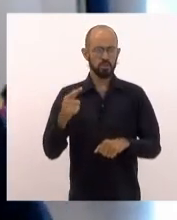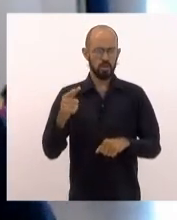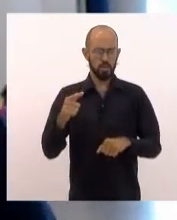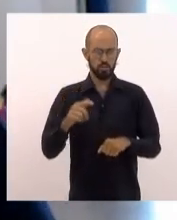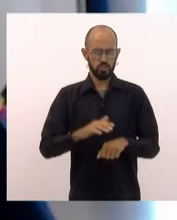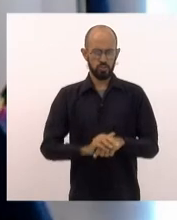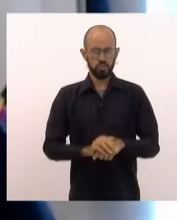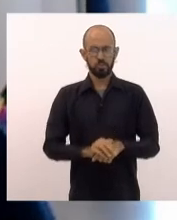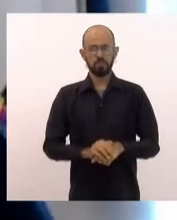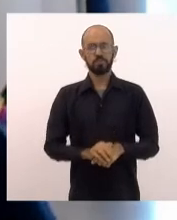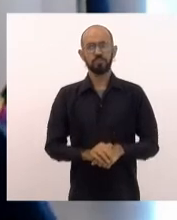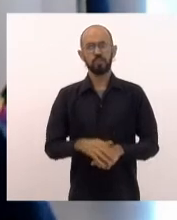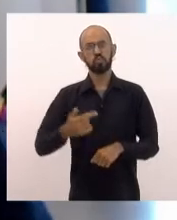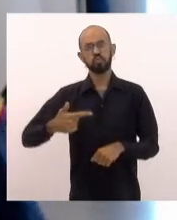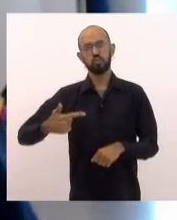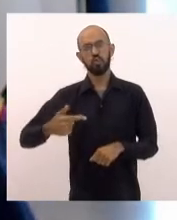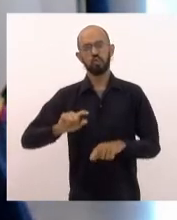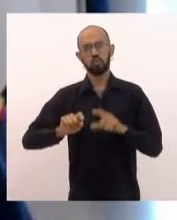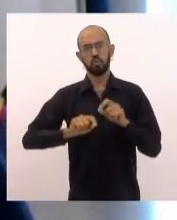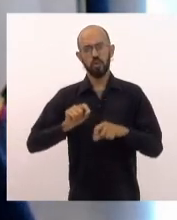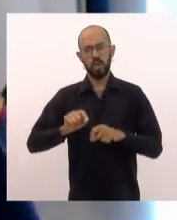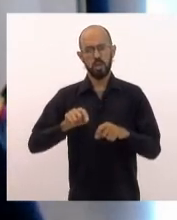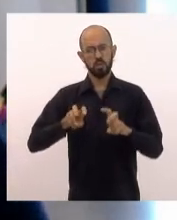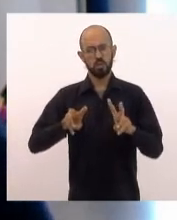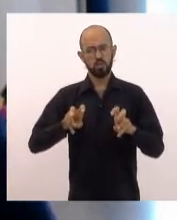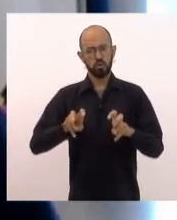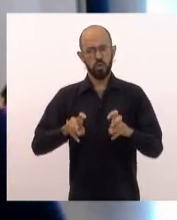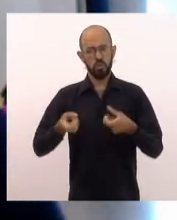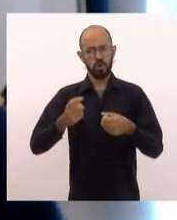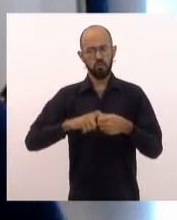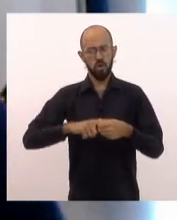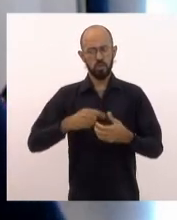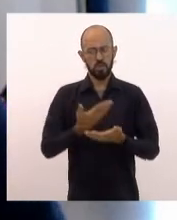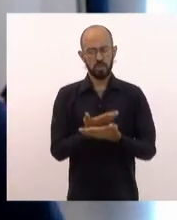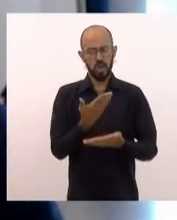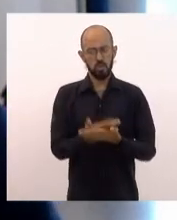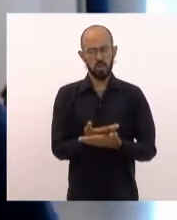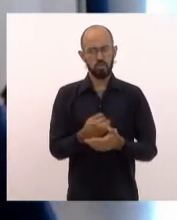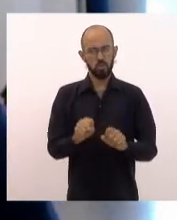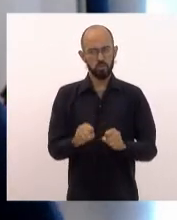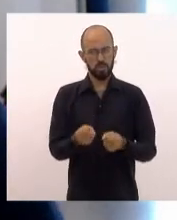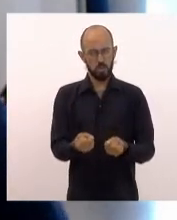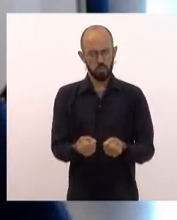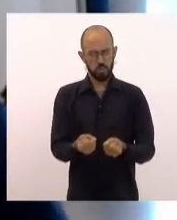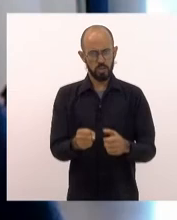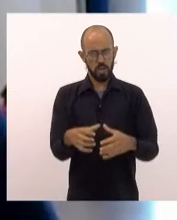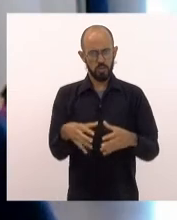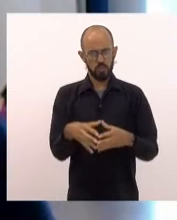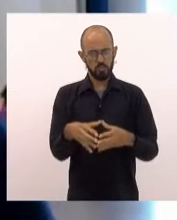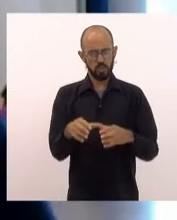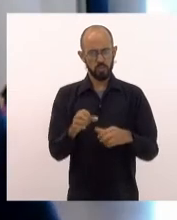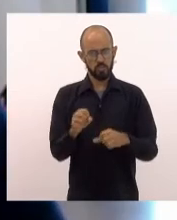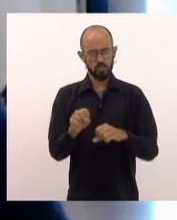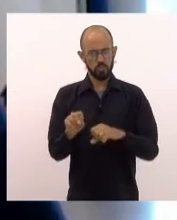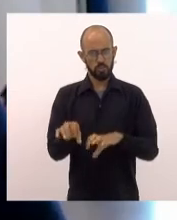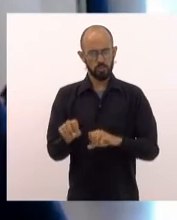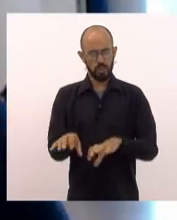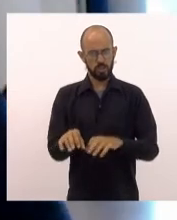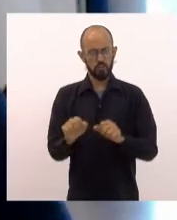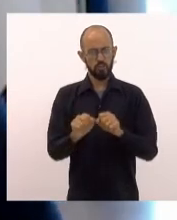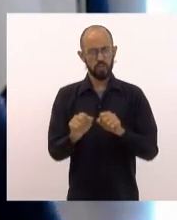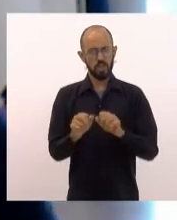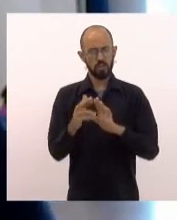Esse é o primeiro ponto. O segundo é sobre a condição de volta às aulas em segurança. A Comissão de Educação, em processo coordenado por mim, fez um